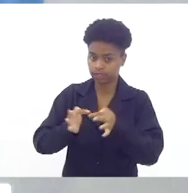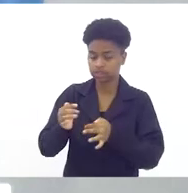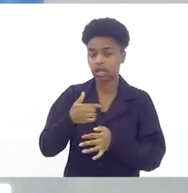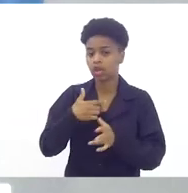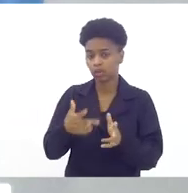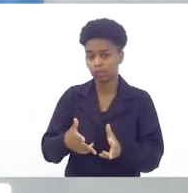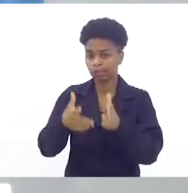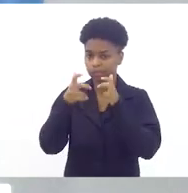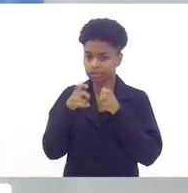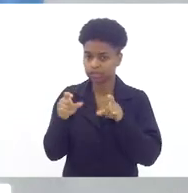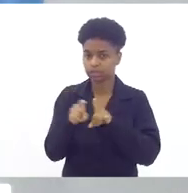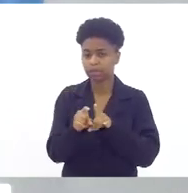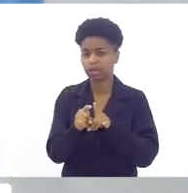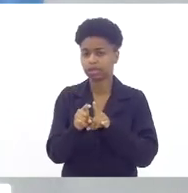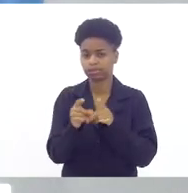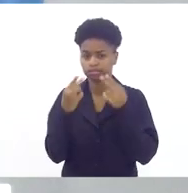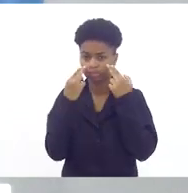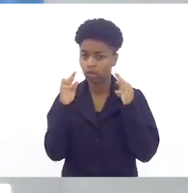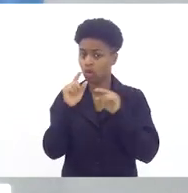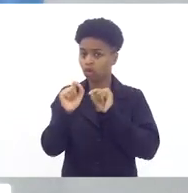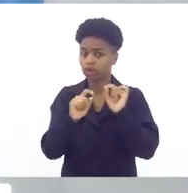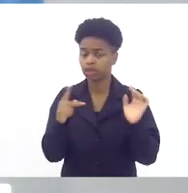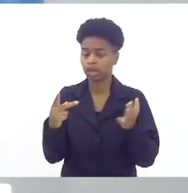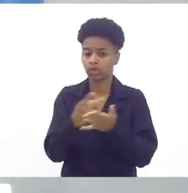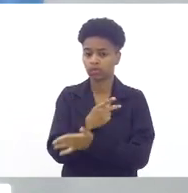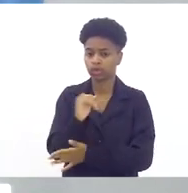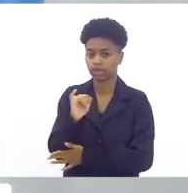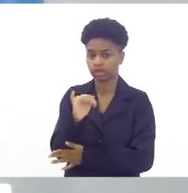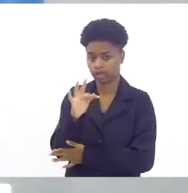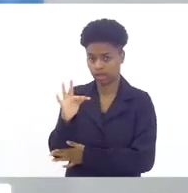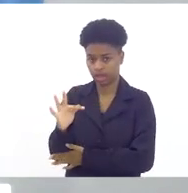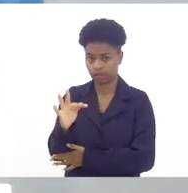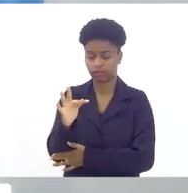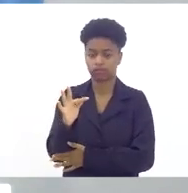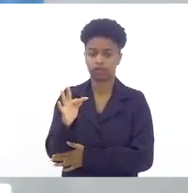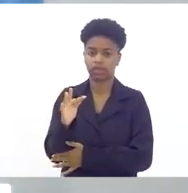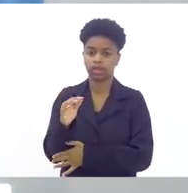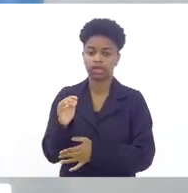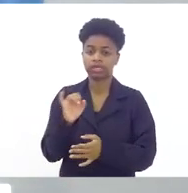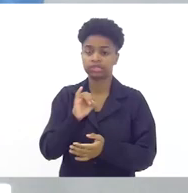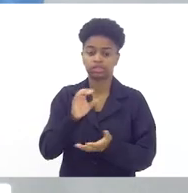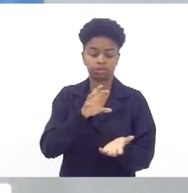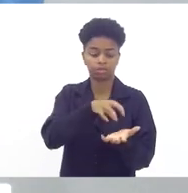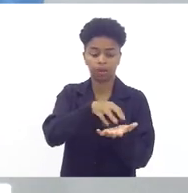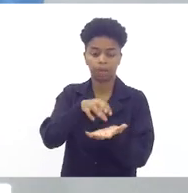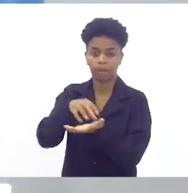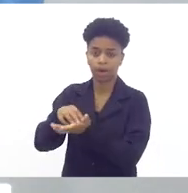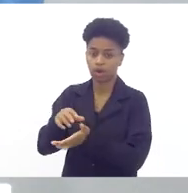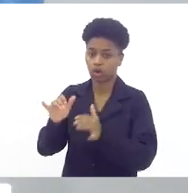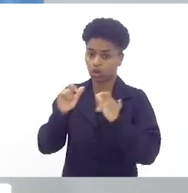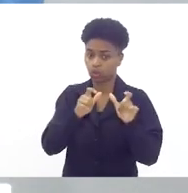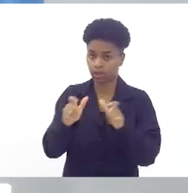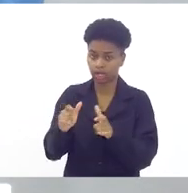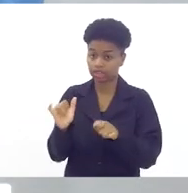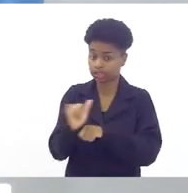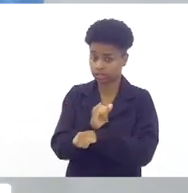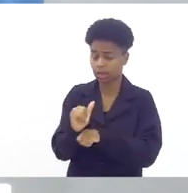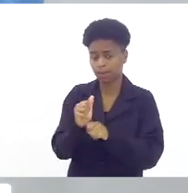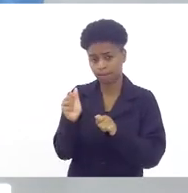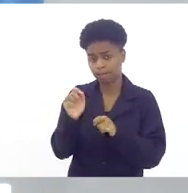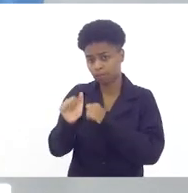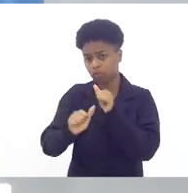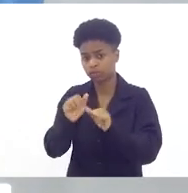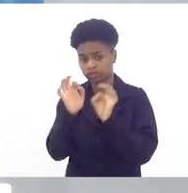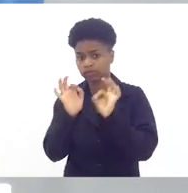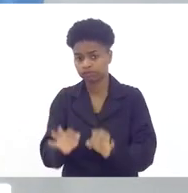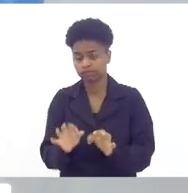testemunhar né O que o Instituto Federal colocado né em lugares estratégicos Enquanto Isso muda a vida de